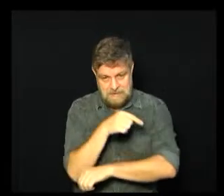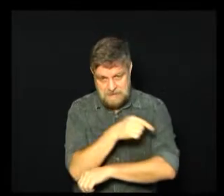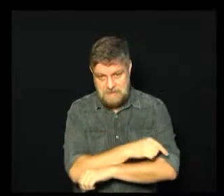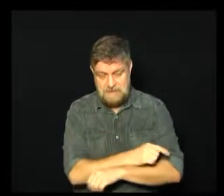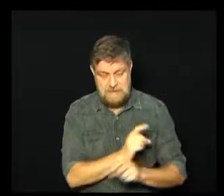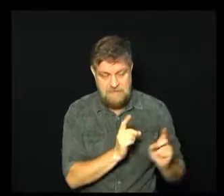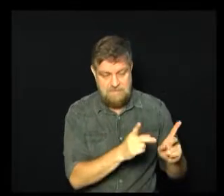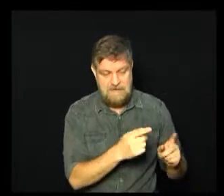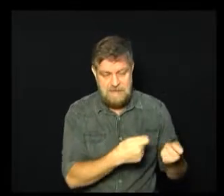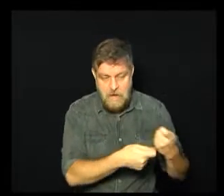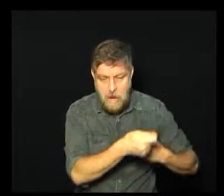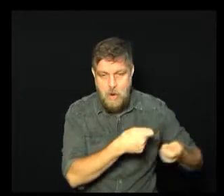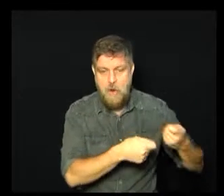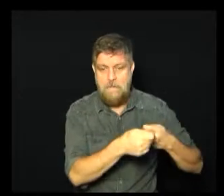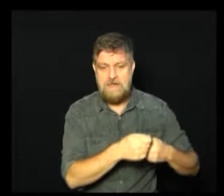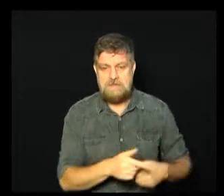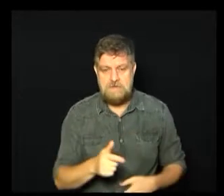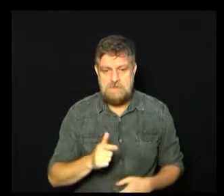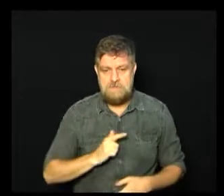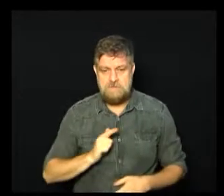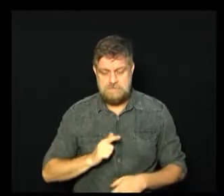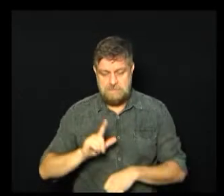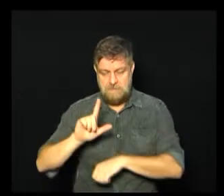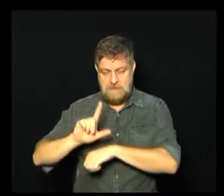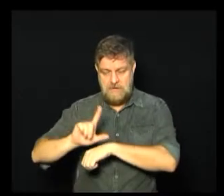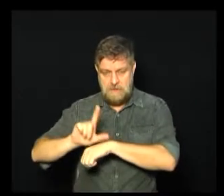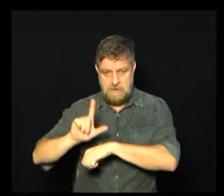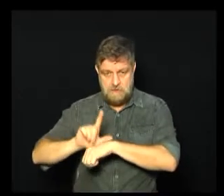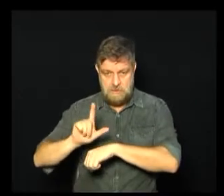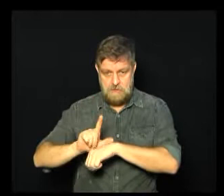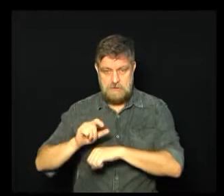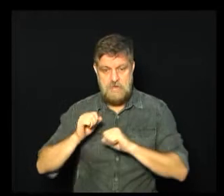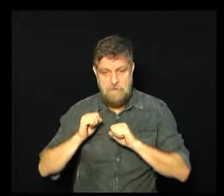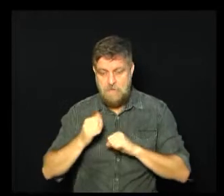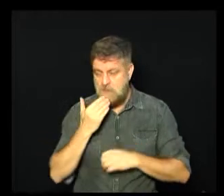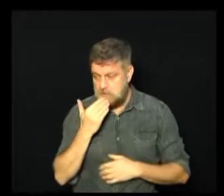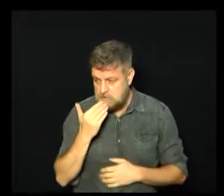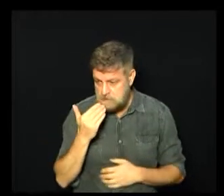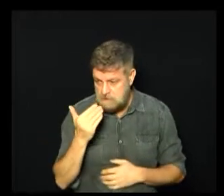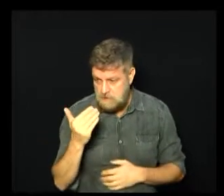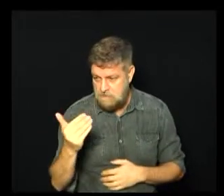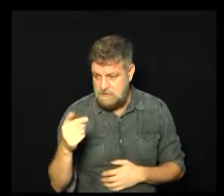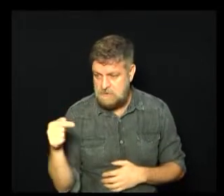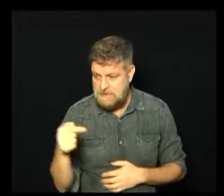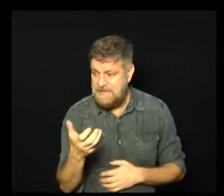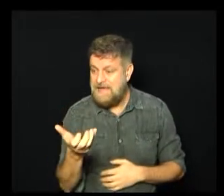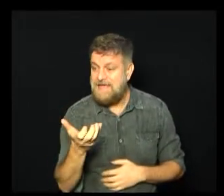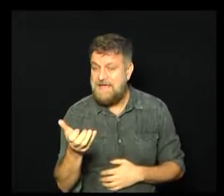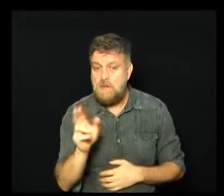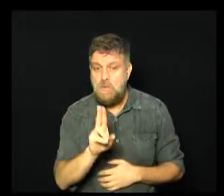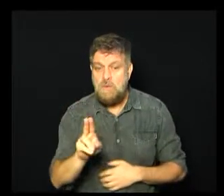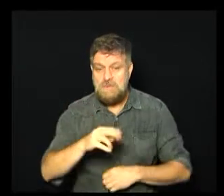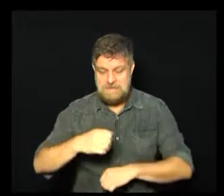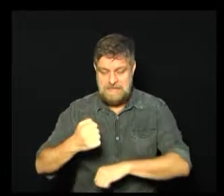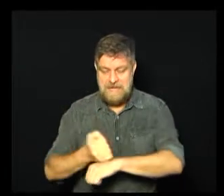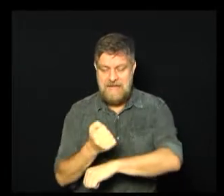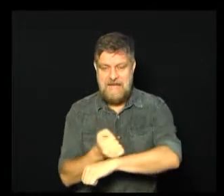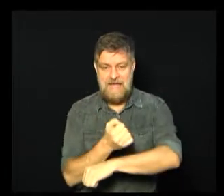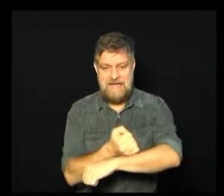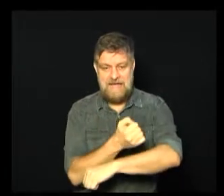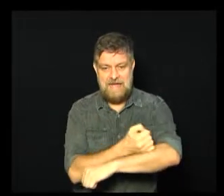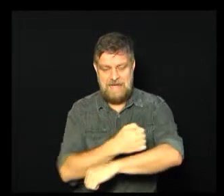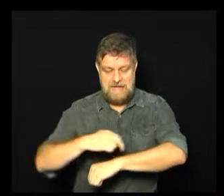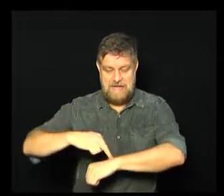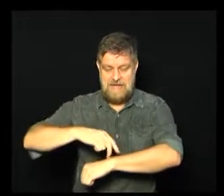sobre o estabelecimento pode, né, fazer a petição solicitando 100% digital